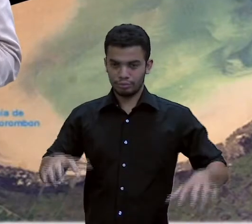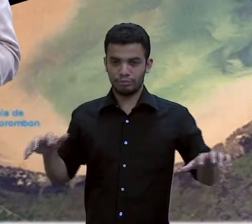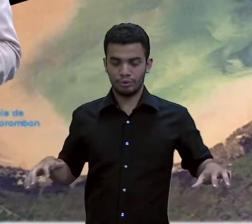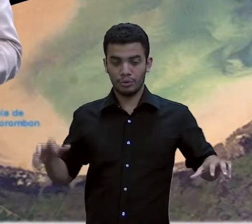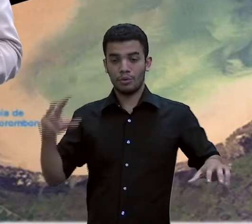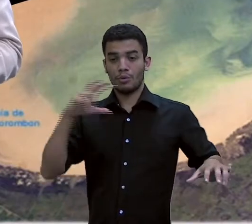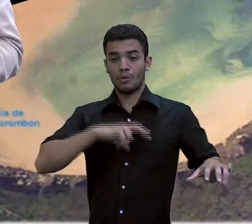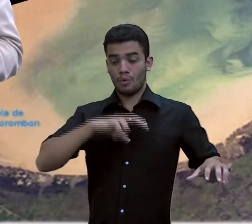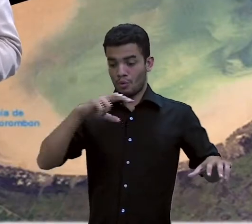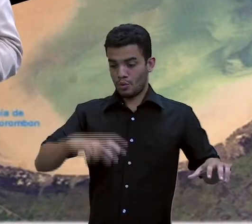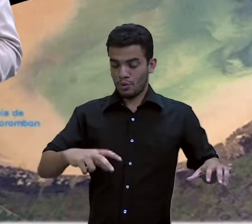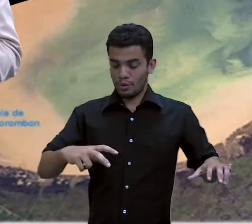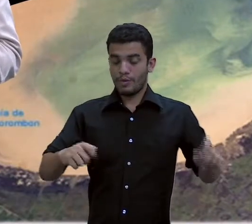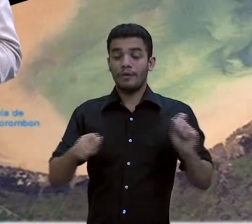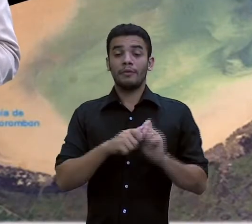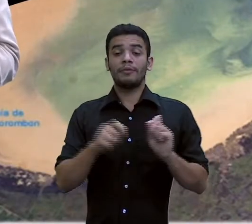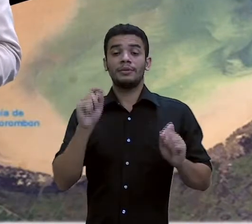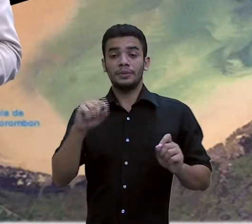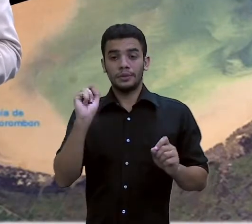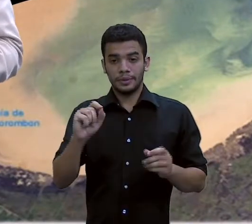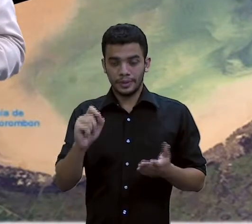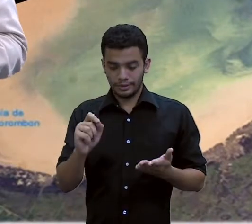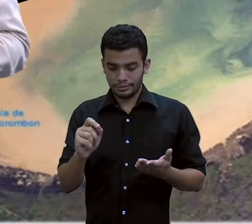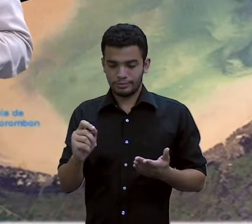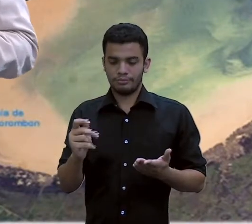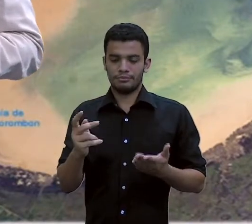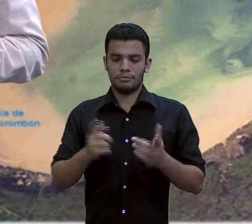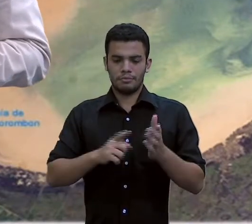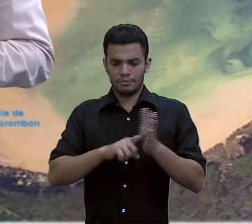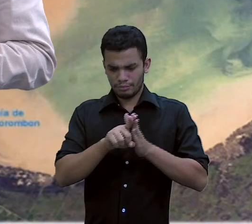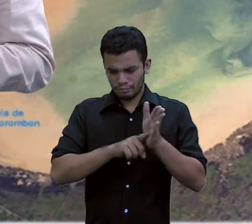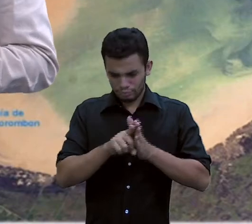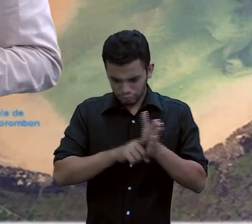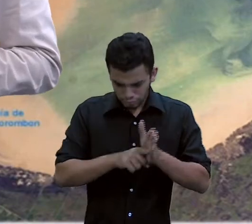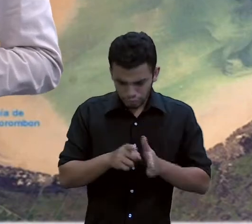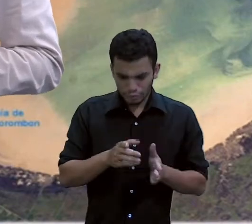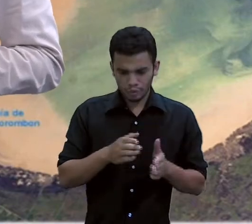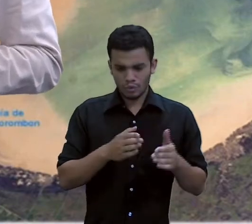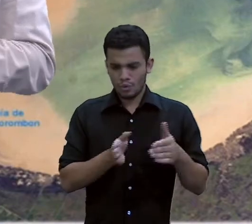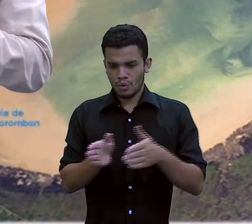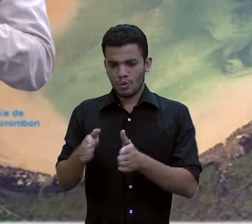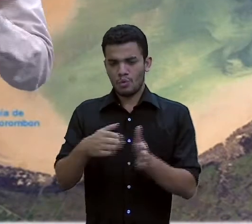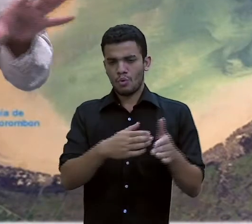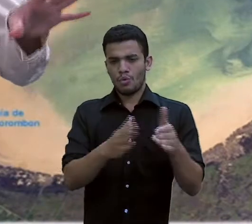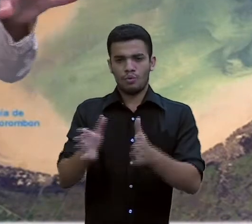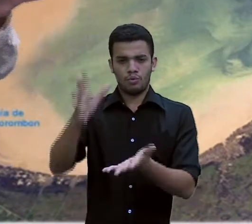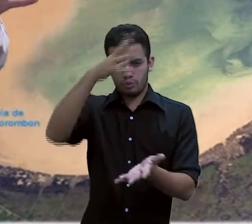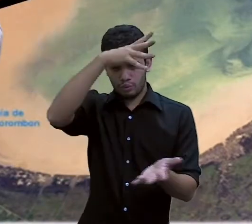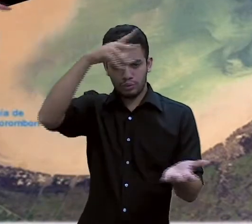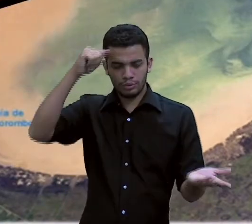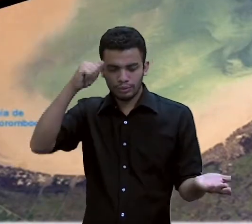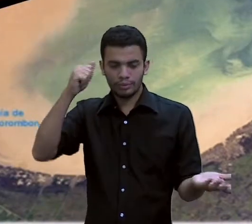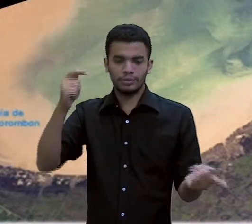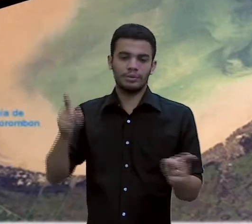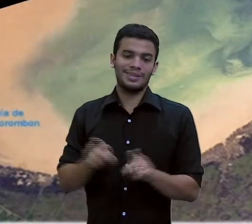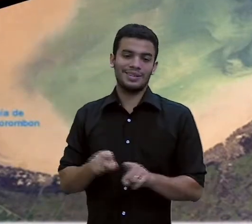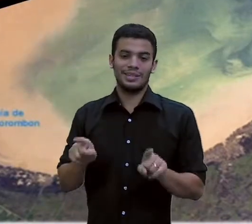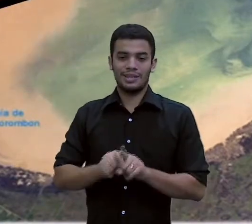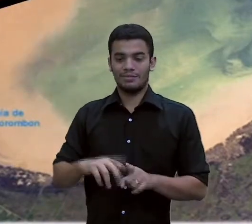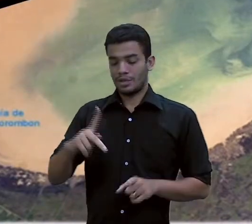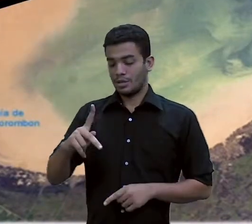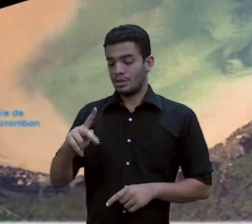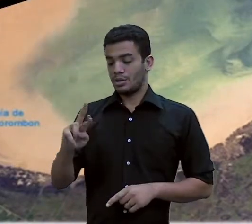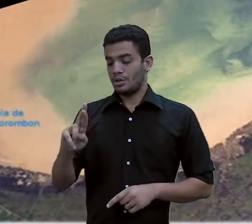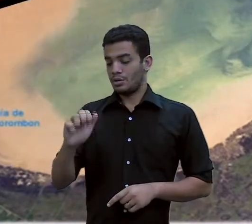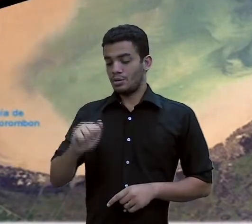Amazonas, ao norte do nosso país, o Prata, ao sul. Não porque fossem fronteiras naturais, mas